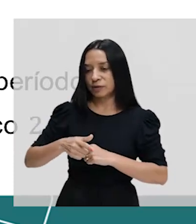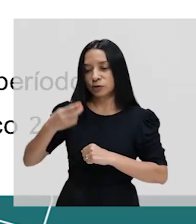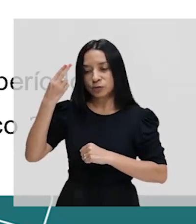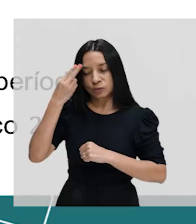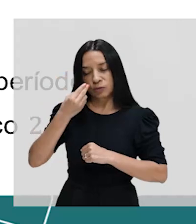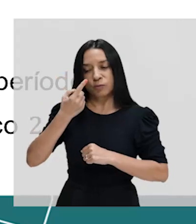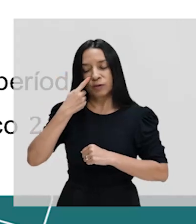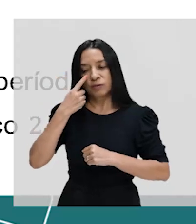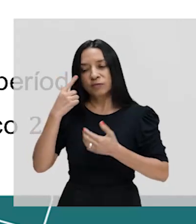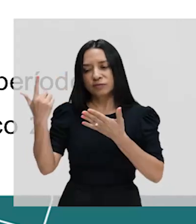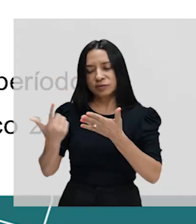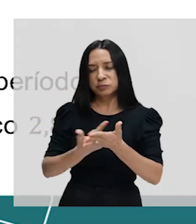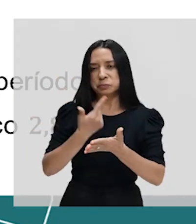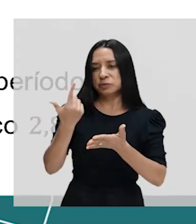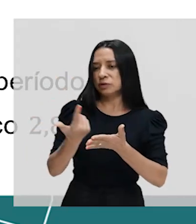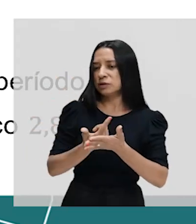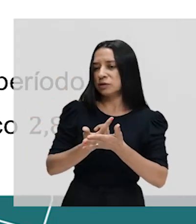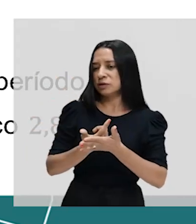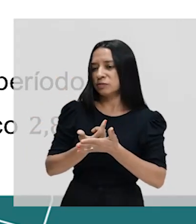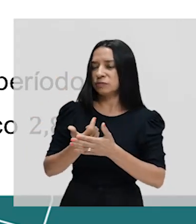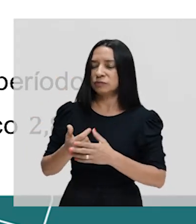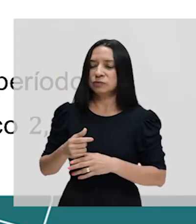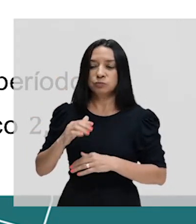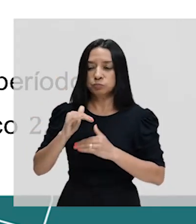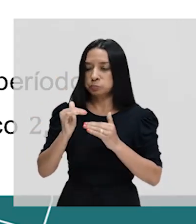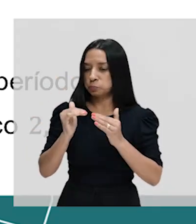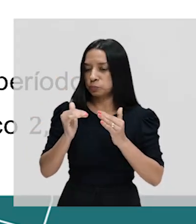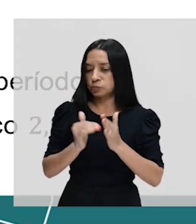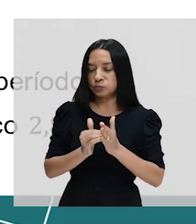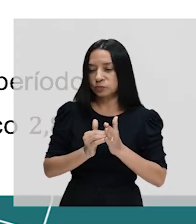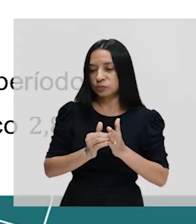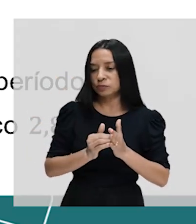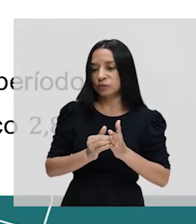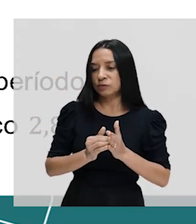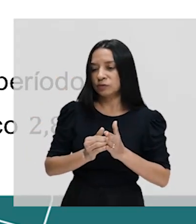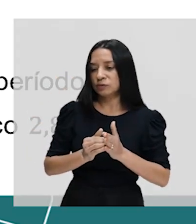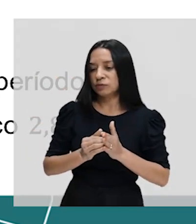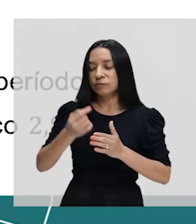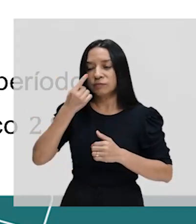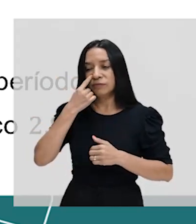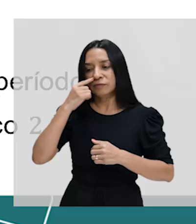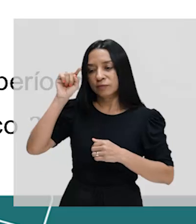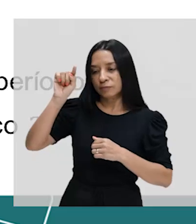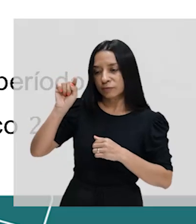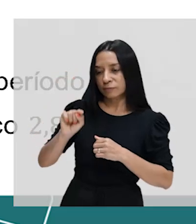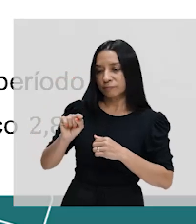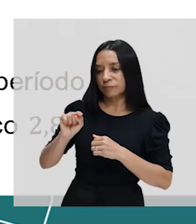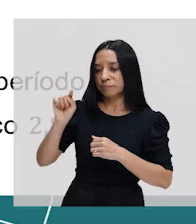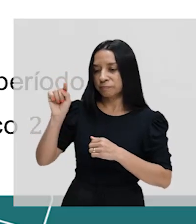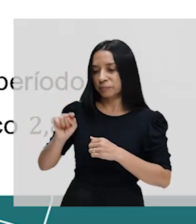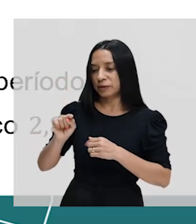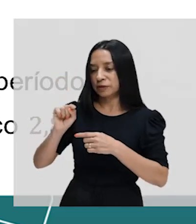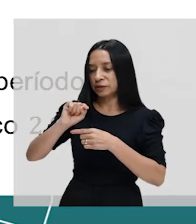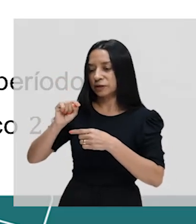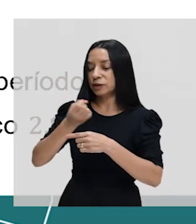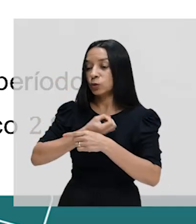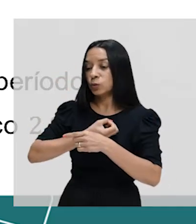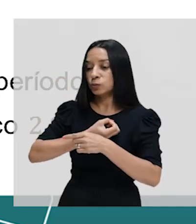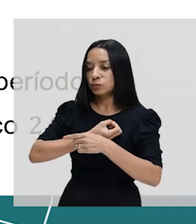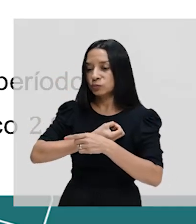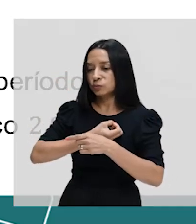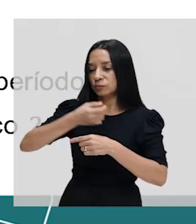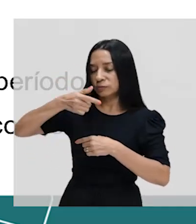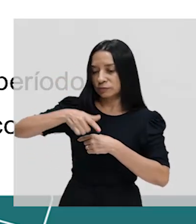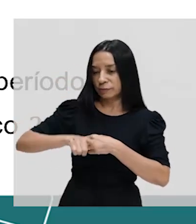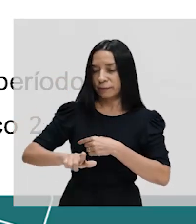Nos livros, nos vídeos e tudo mais, você sempre vai ver uma barrinha em cima desse algarismo que se repete. Toda vez que